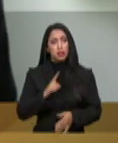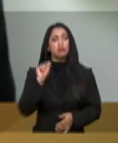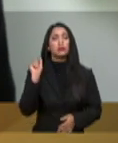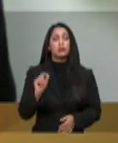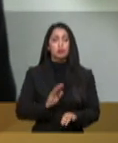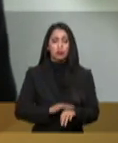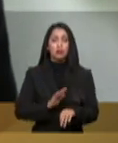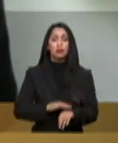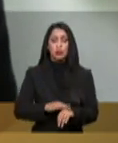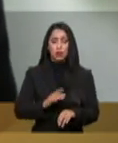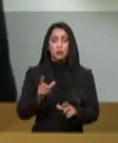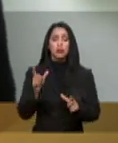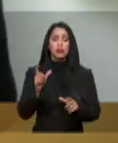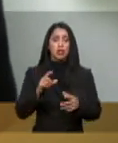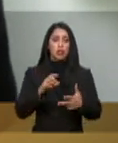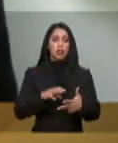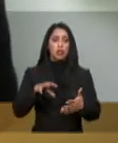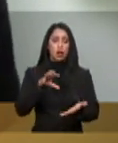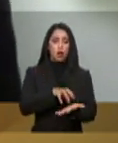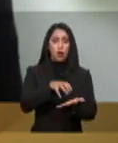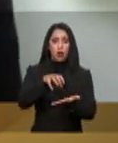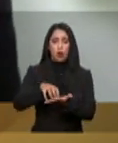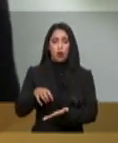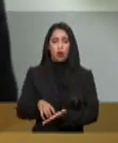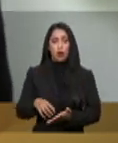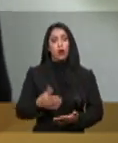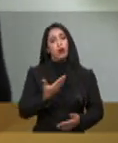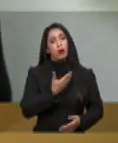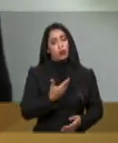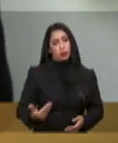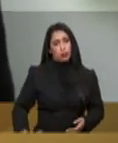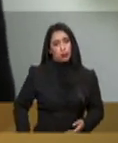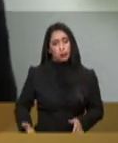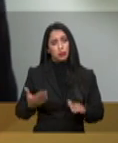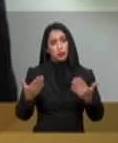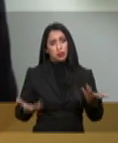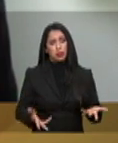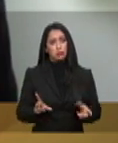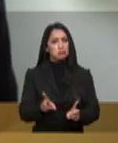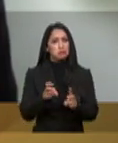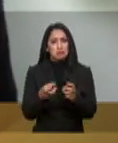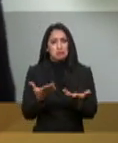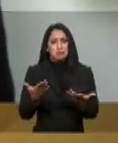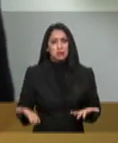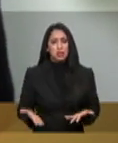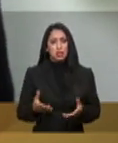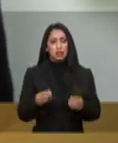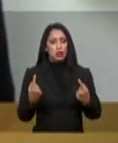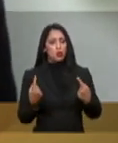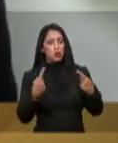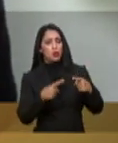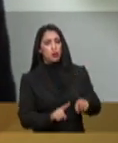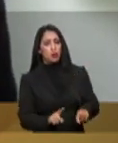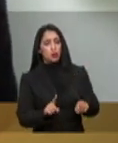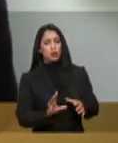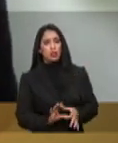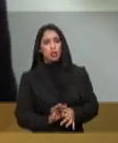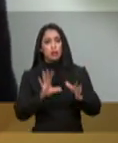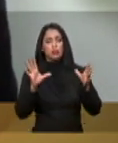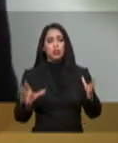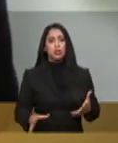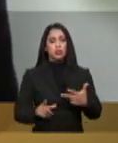destinado ao agir de cada órgão público. Não se vislumbra, portanto, motivo para desprestigiar a legítima deliberação do